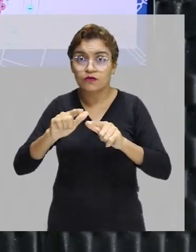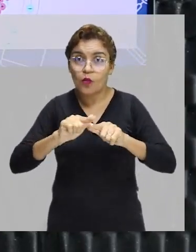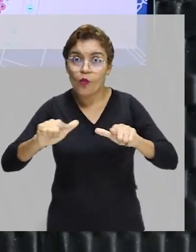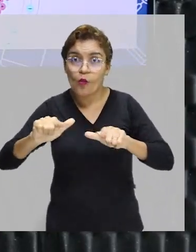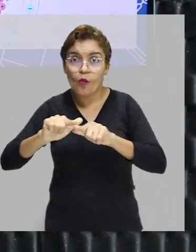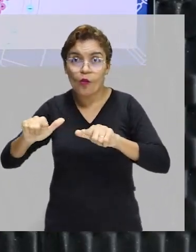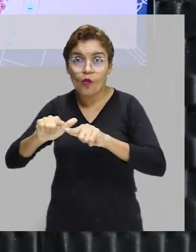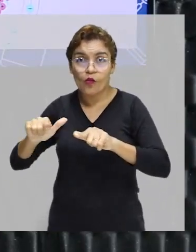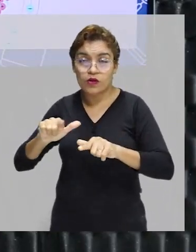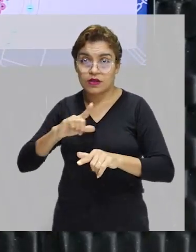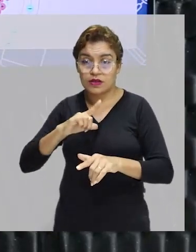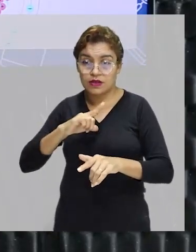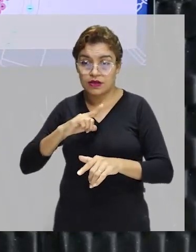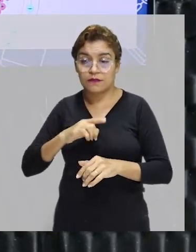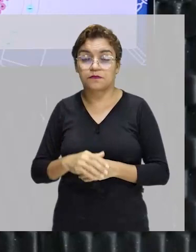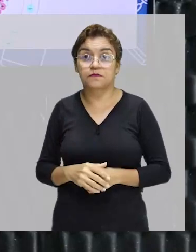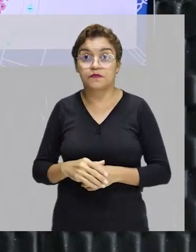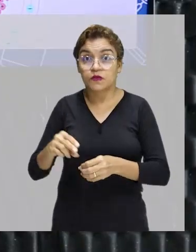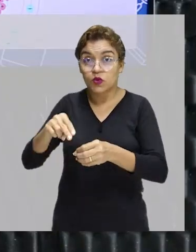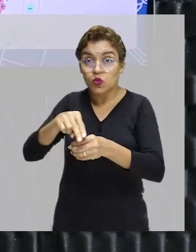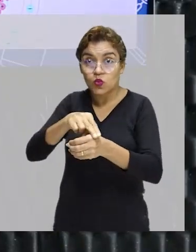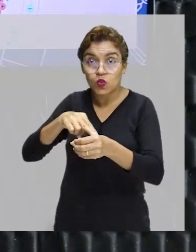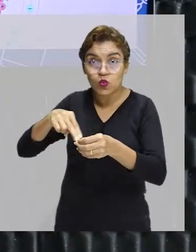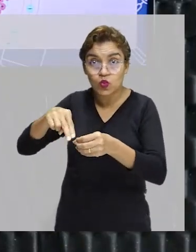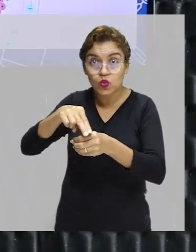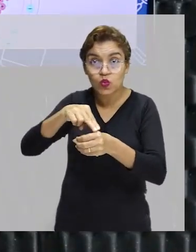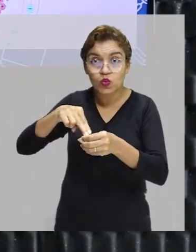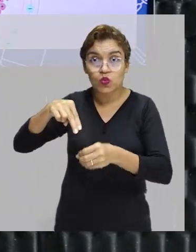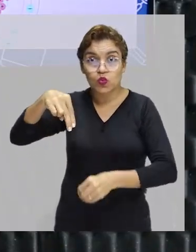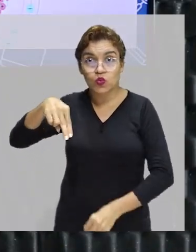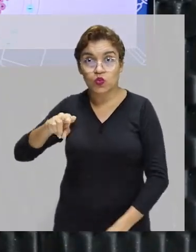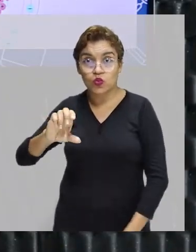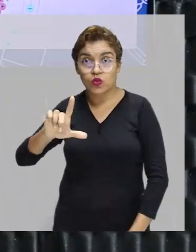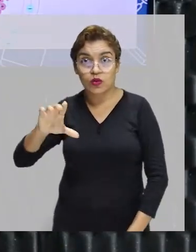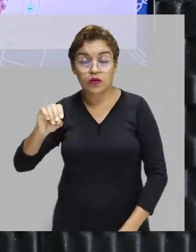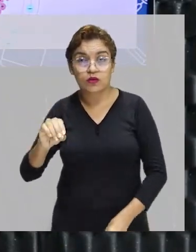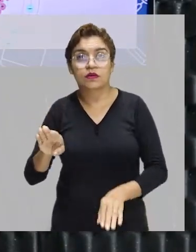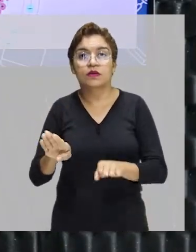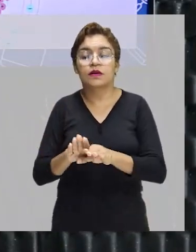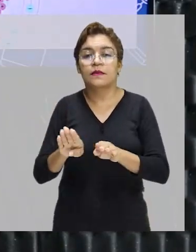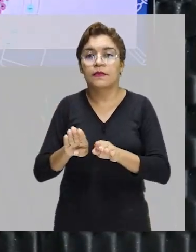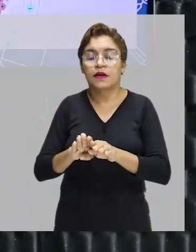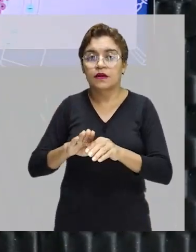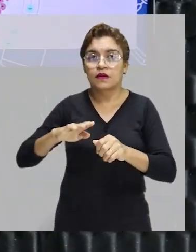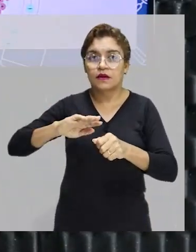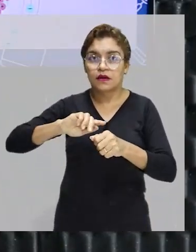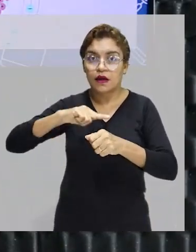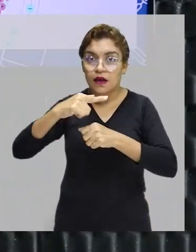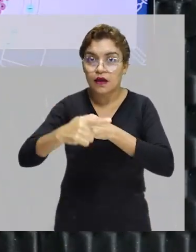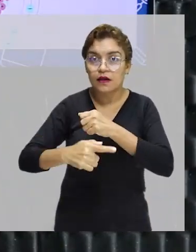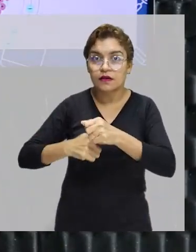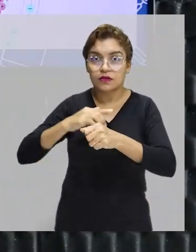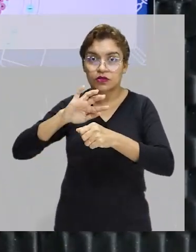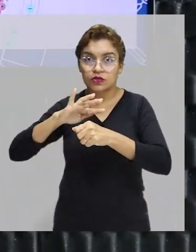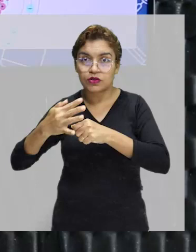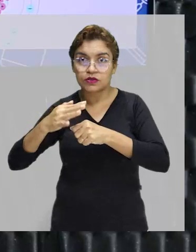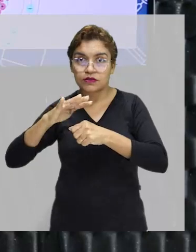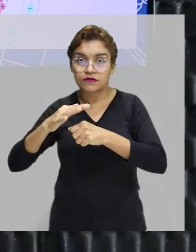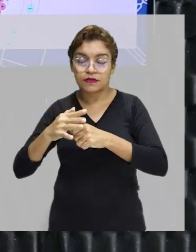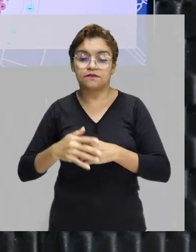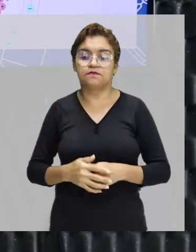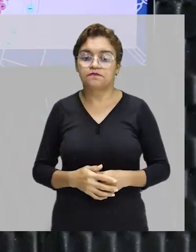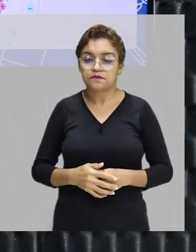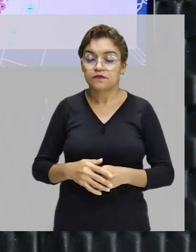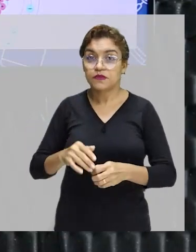regiões. Nós vamos ter o núcleo, ok? E a eletrosfera. A priori, no núcleo, nós